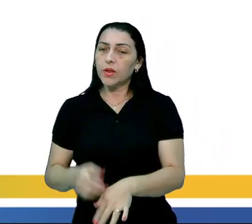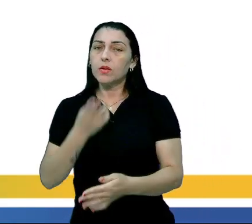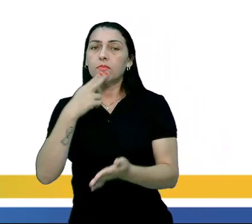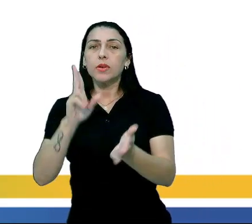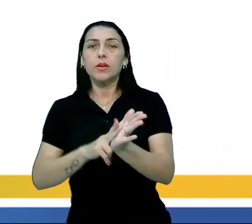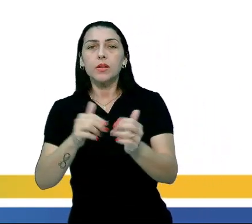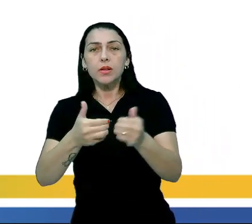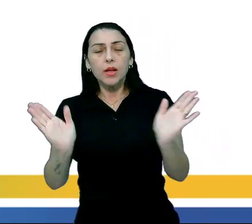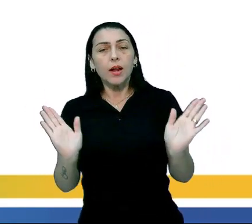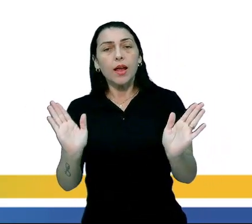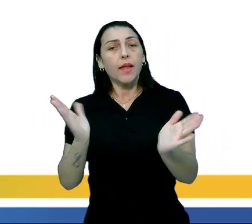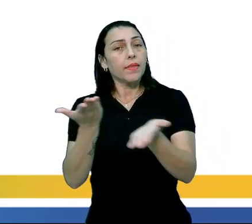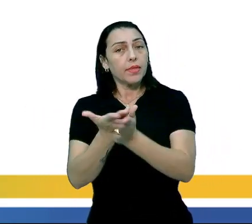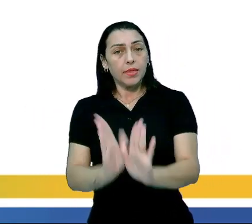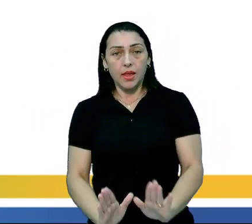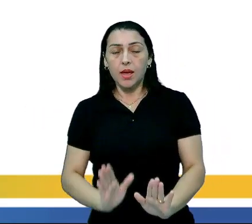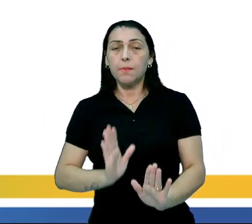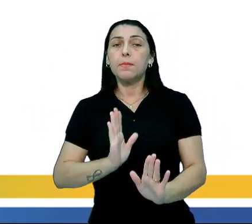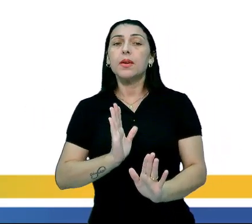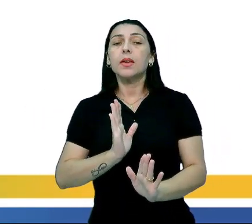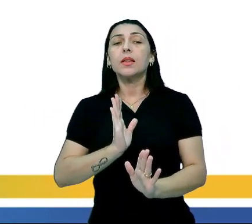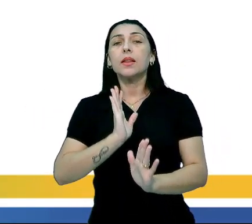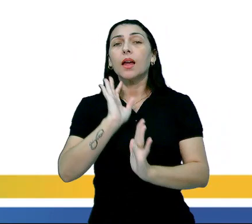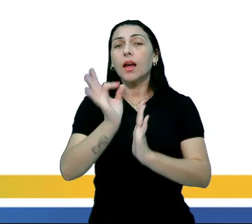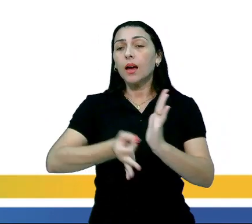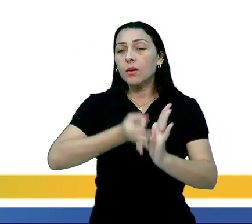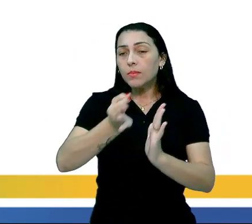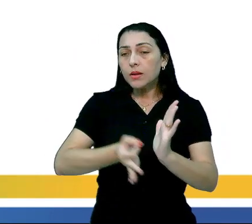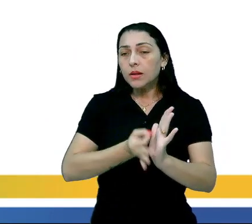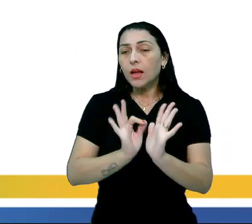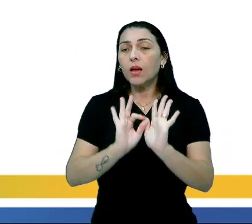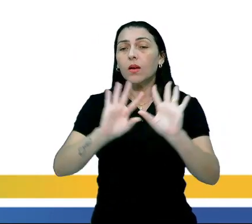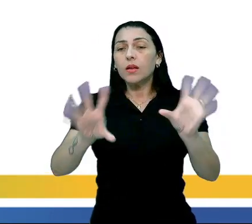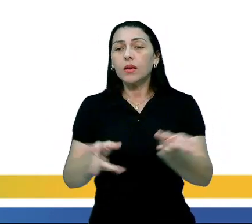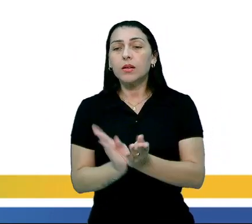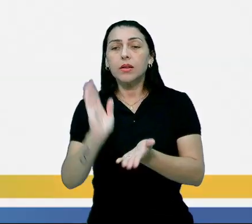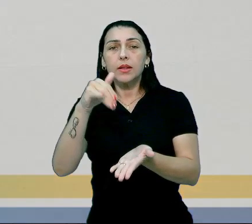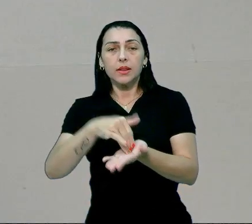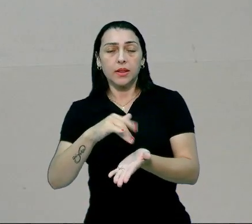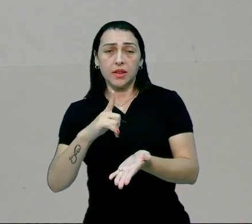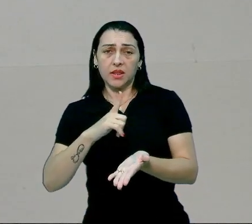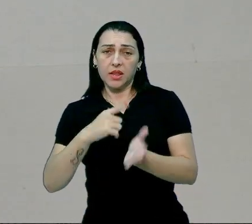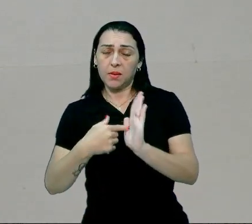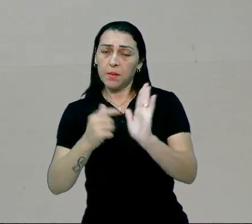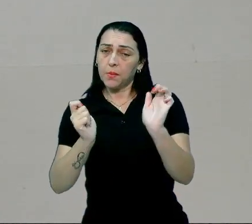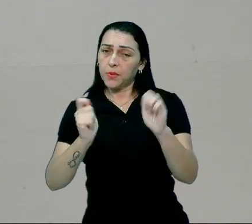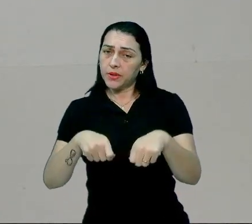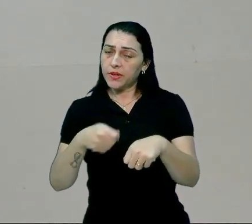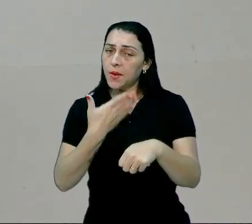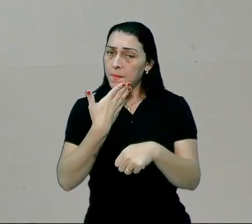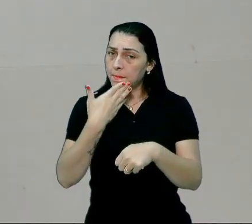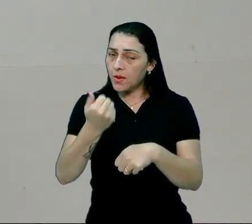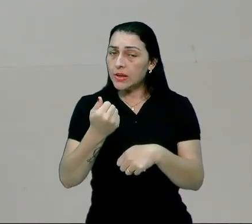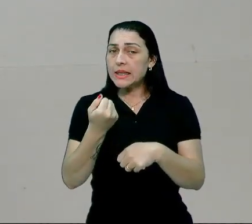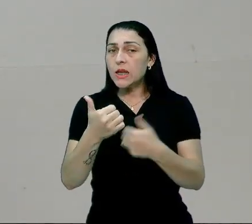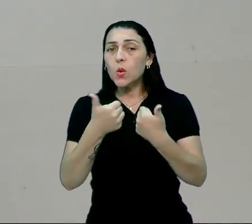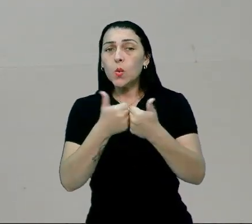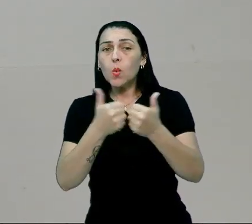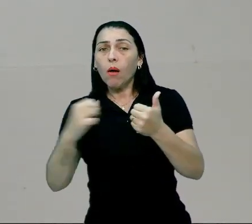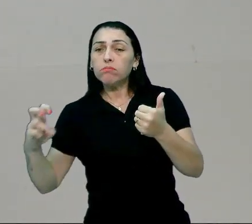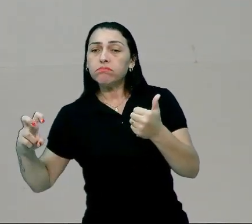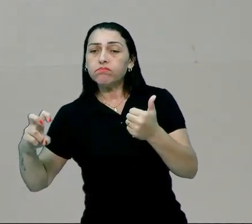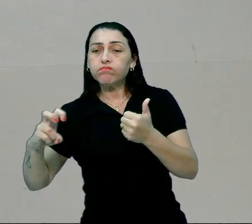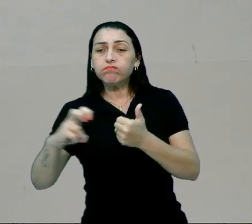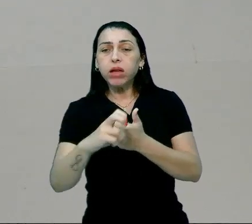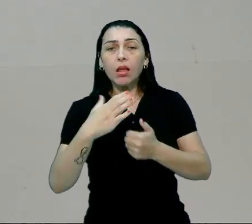aberta, que ele encerra a argumentação. E aí, essa conclusão, ela apresenta possíveis soluções. Se o ônibus não passa